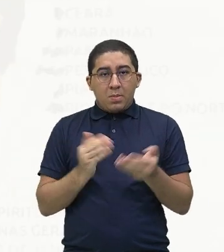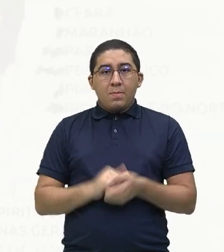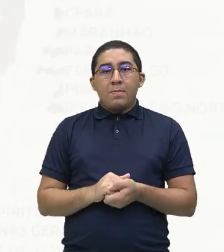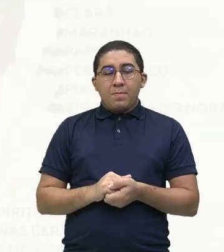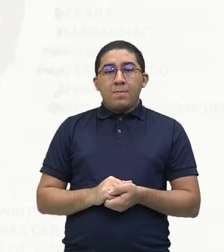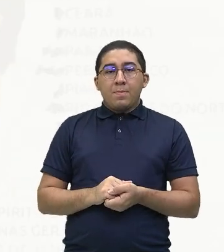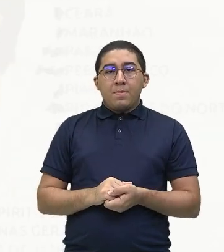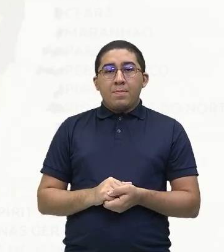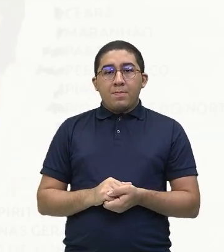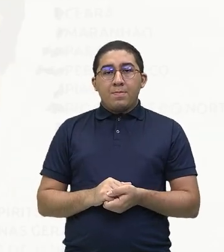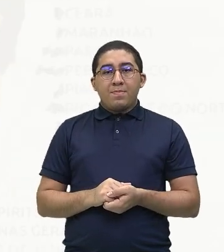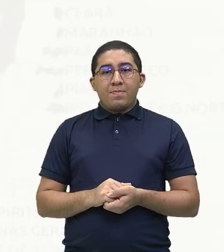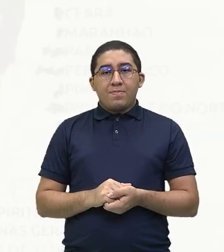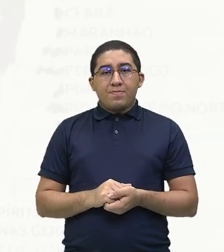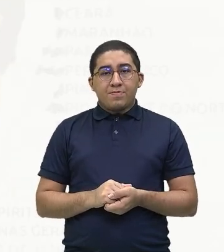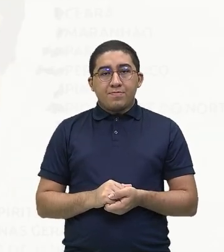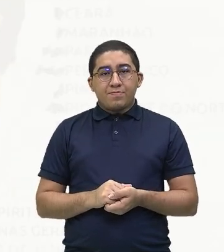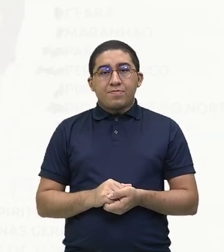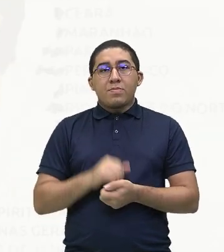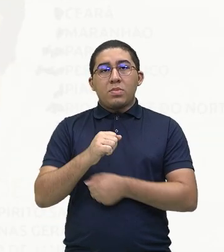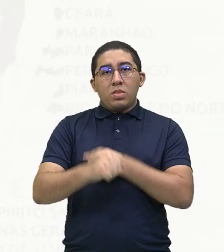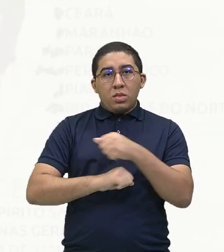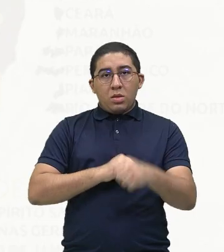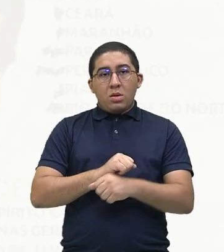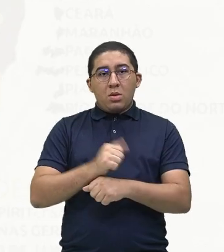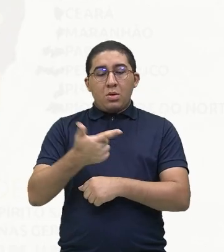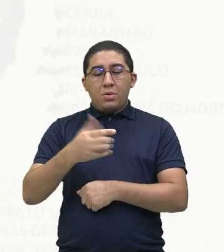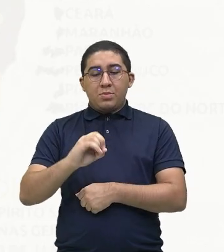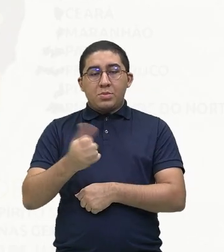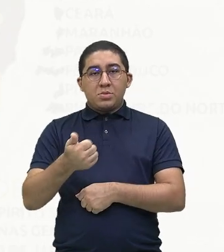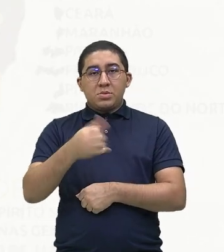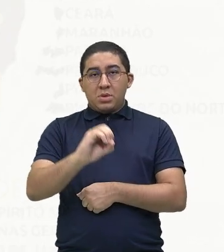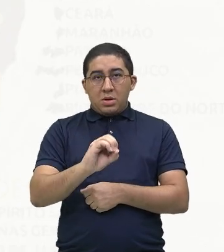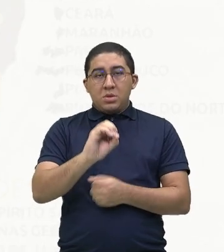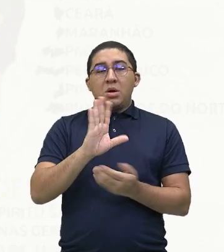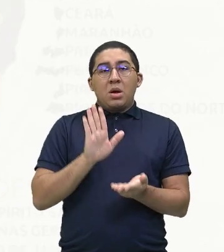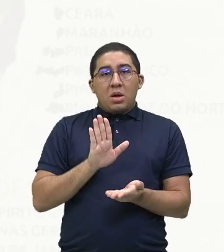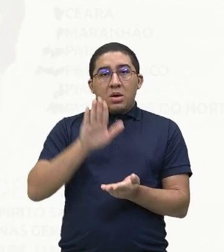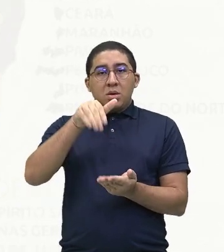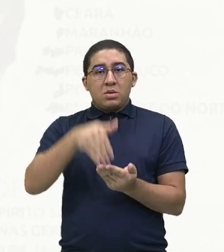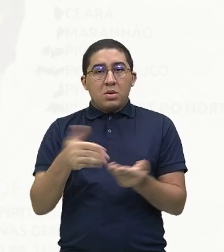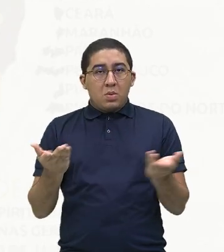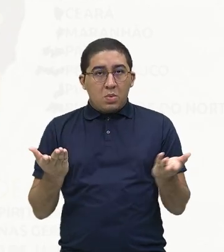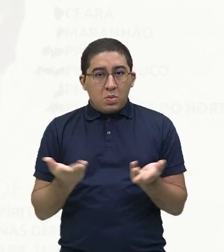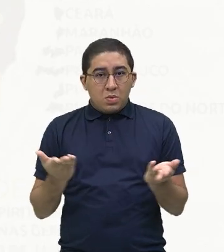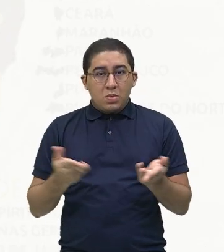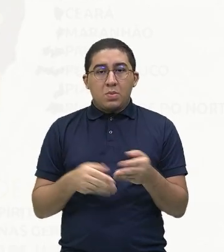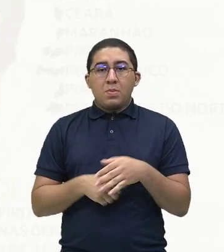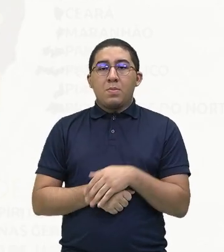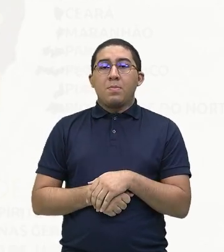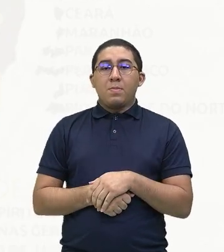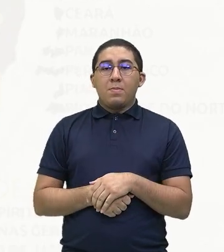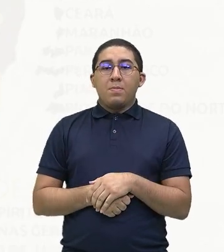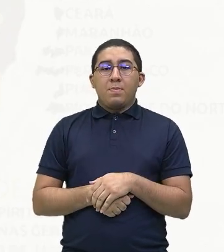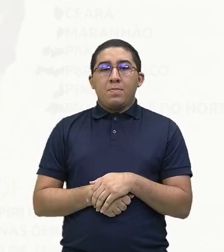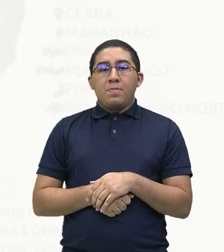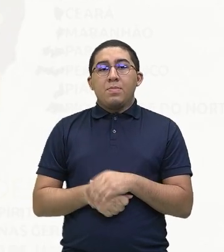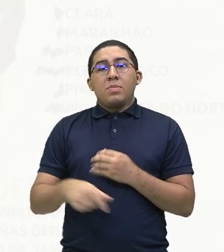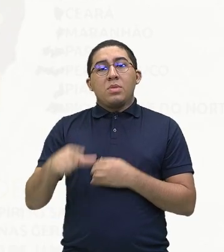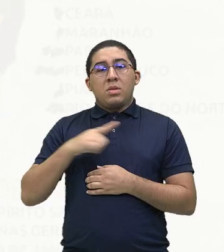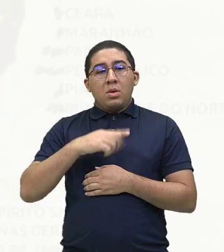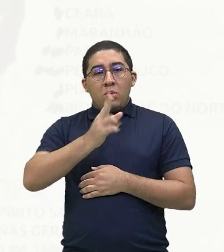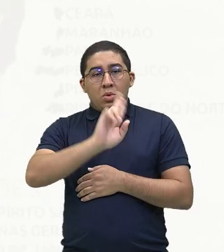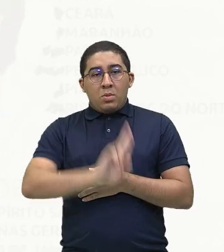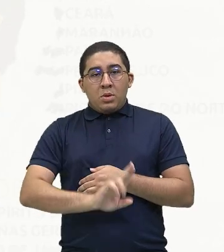os estados, né? Vamos a 2010, a nossa atual configuração, e aí a composição de cada uma das regiões, né? A